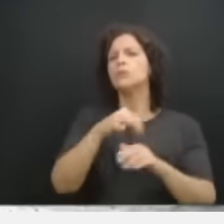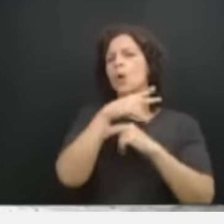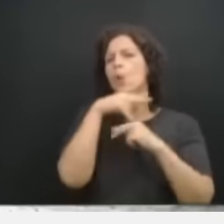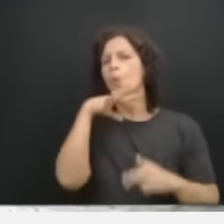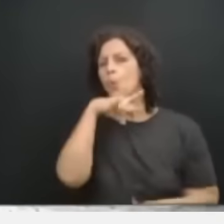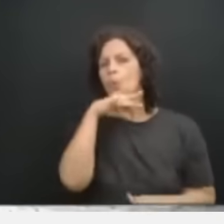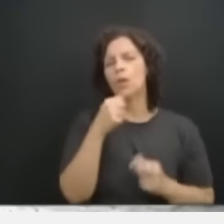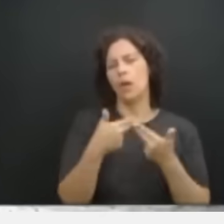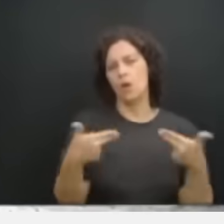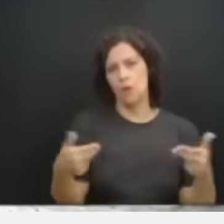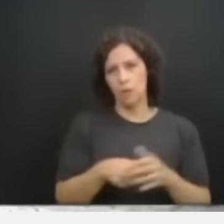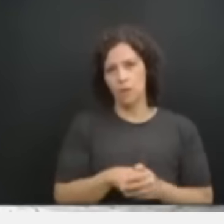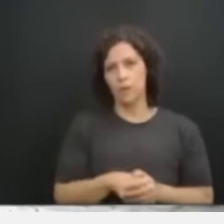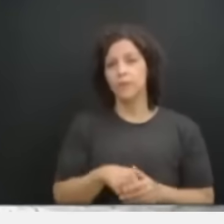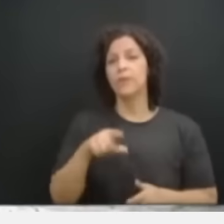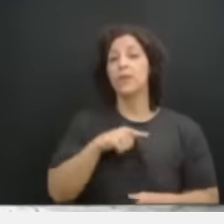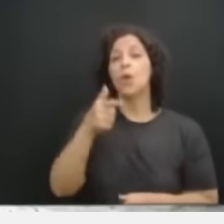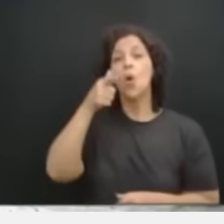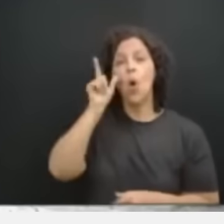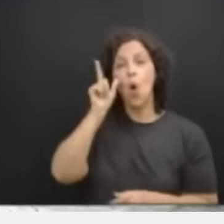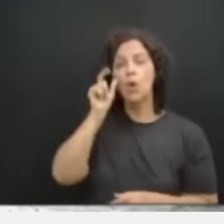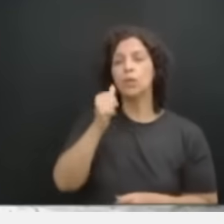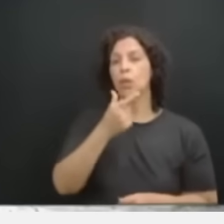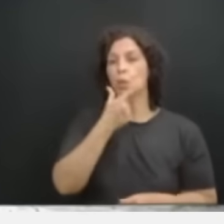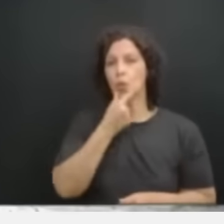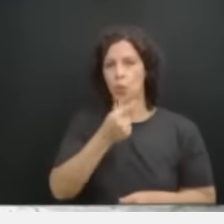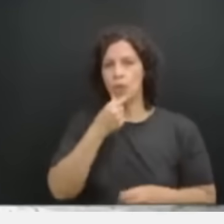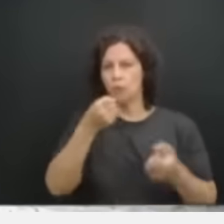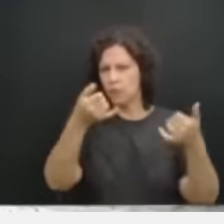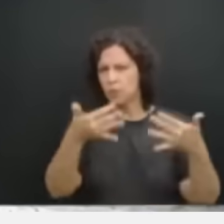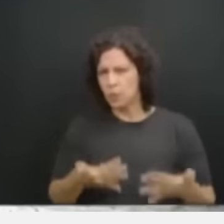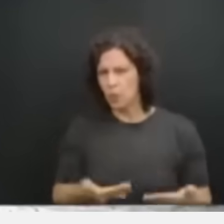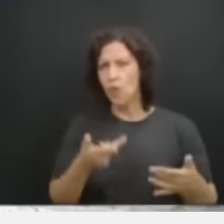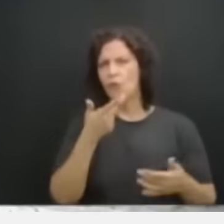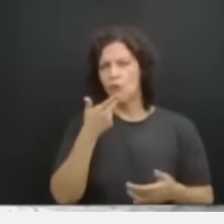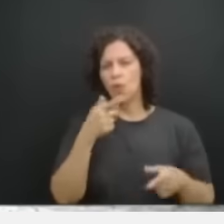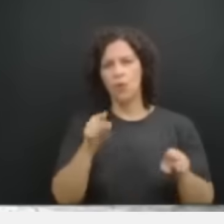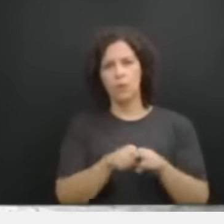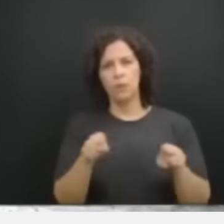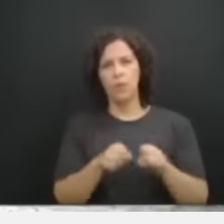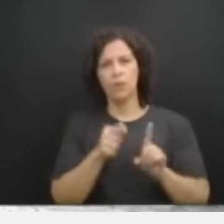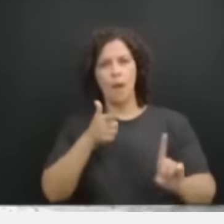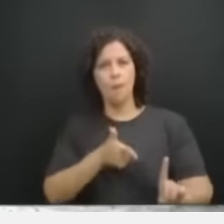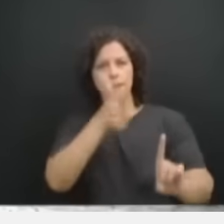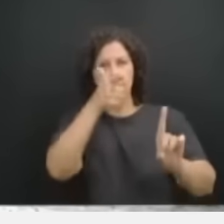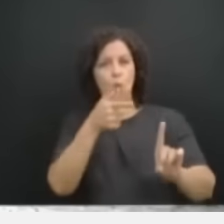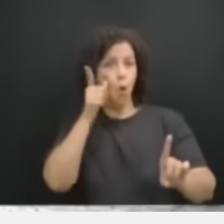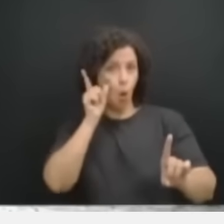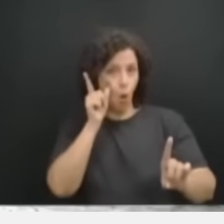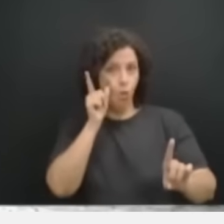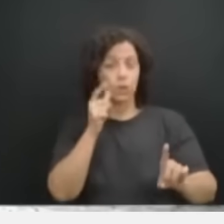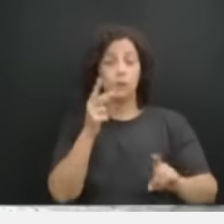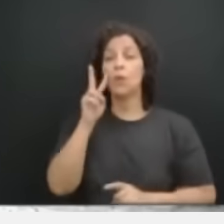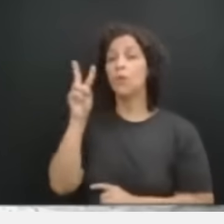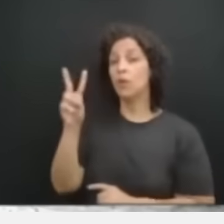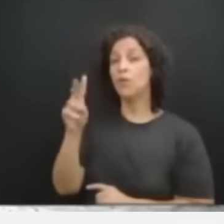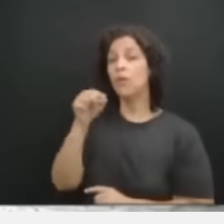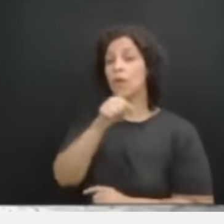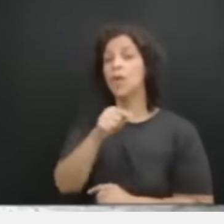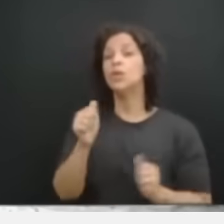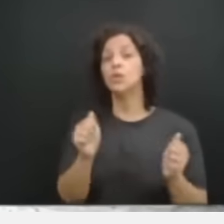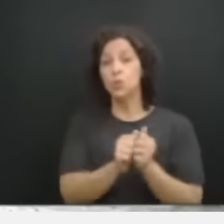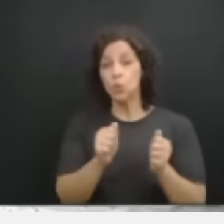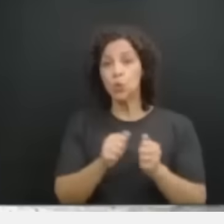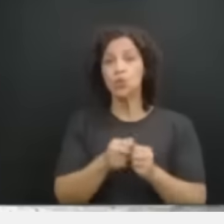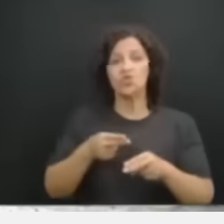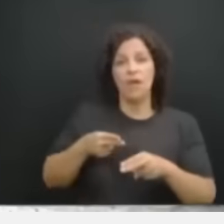ruim Aquele caso de ontem do menino que o senhor falou que foi que levou um tiro Pelo que eu vi ele estava armado